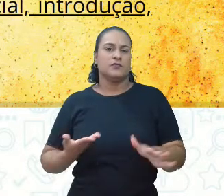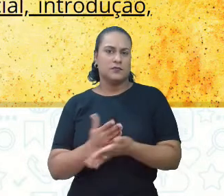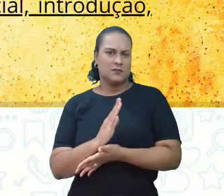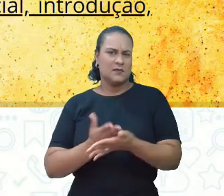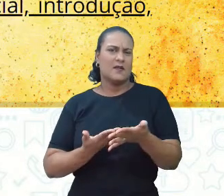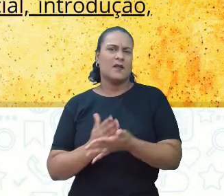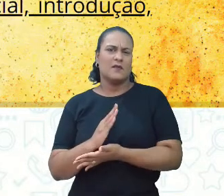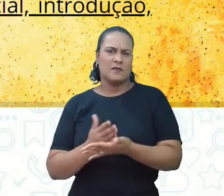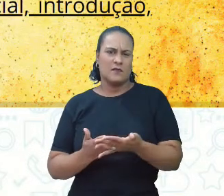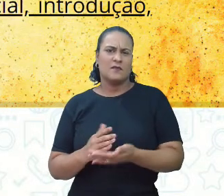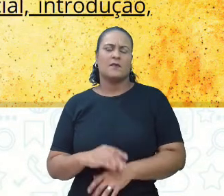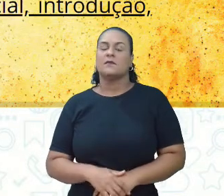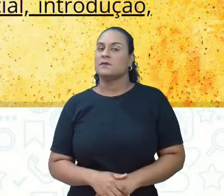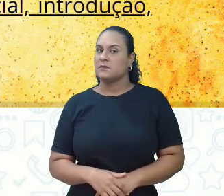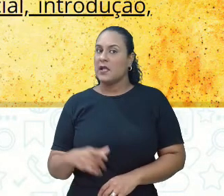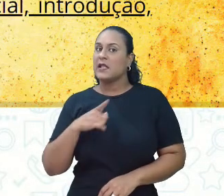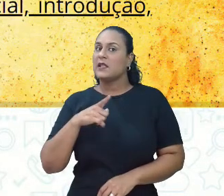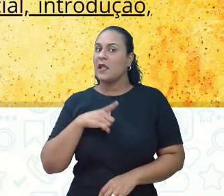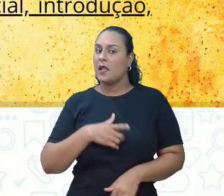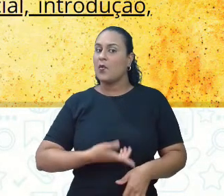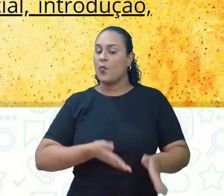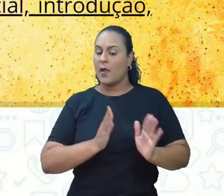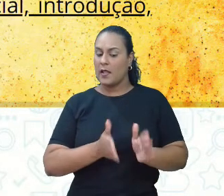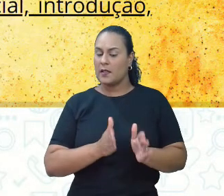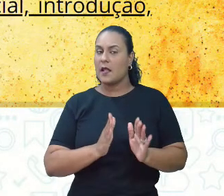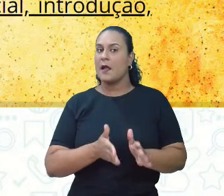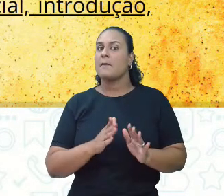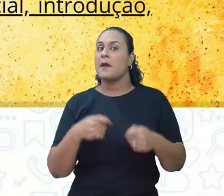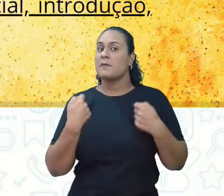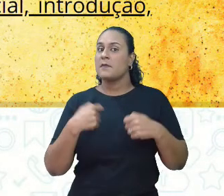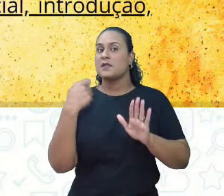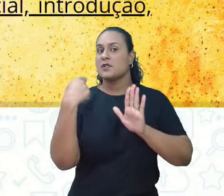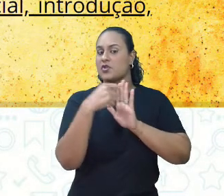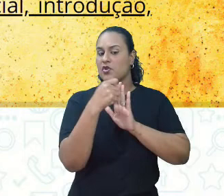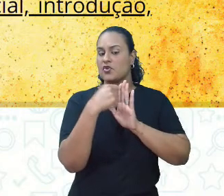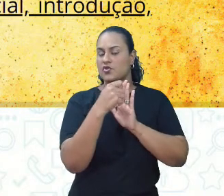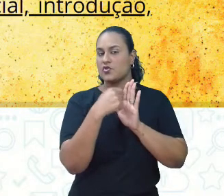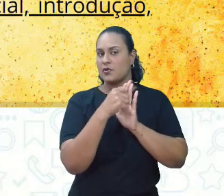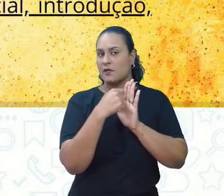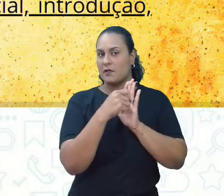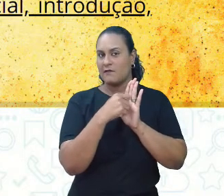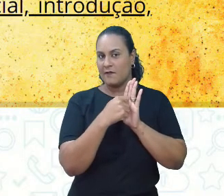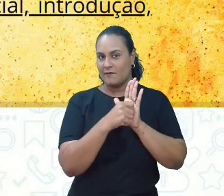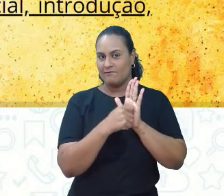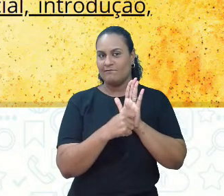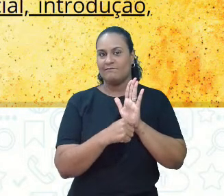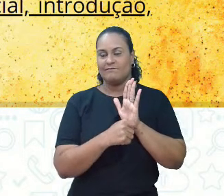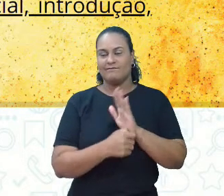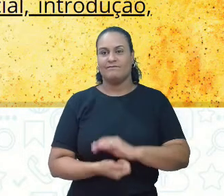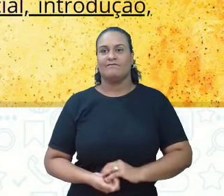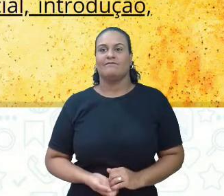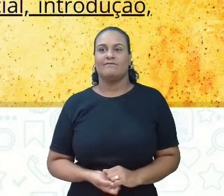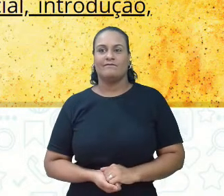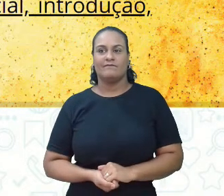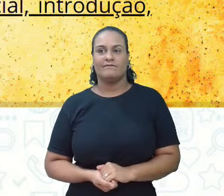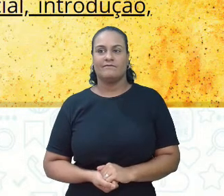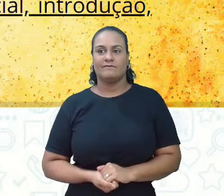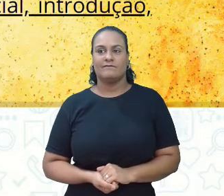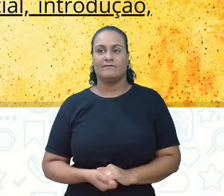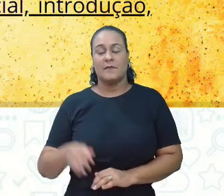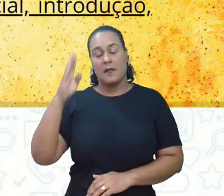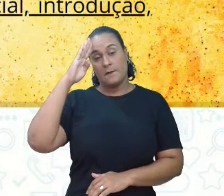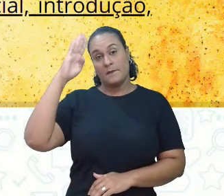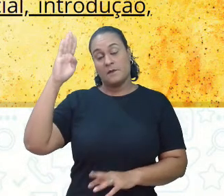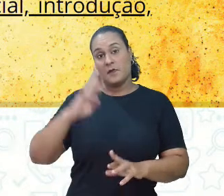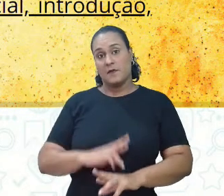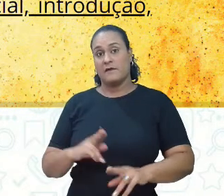concursos, uma das etapas é justamente uma carta argumentativa, um texto argumentativo. A principal